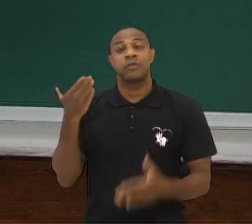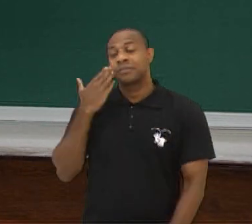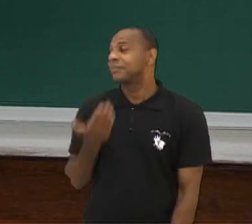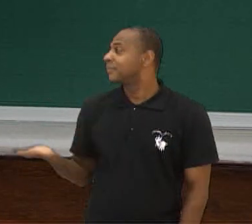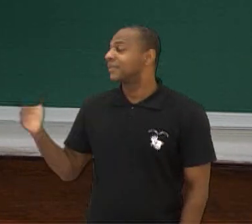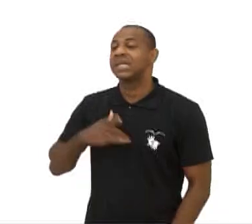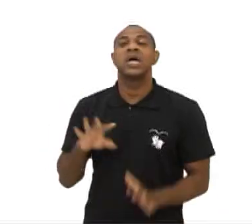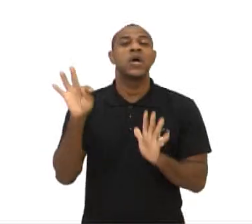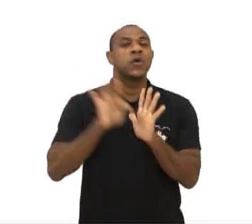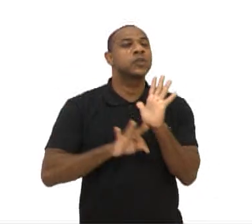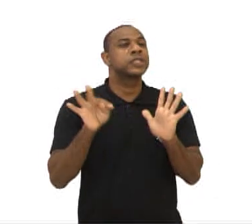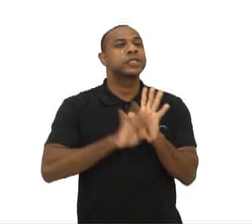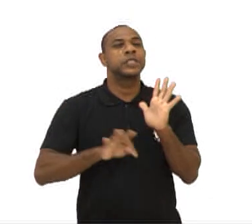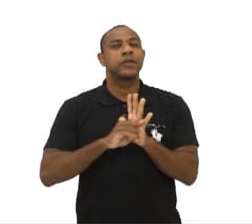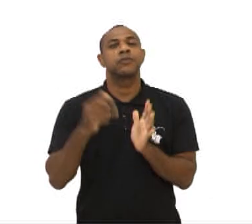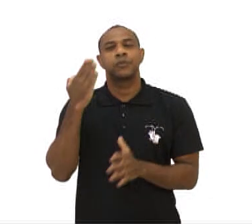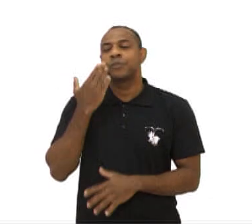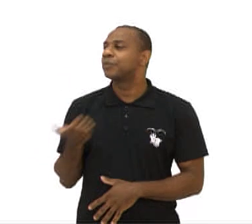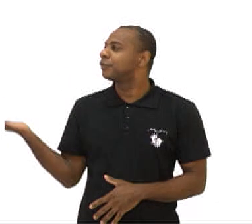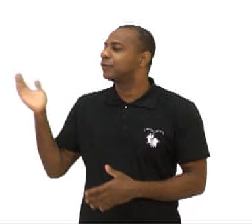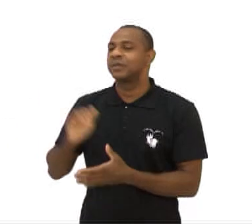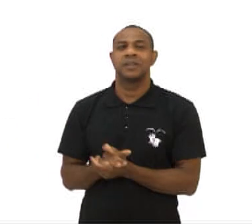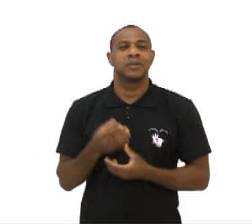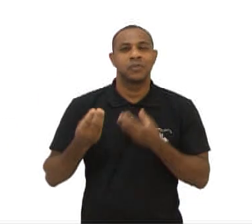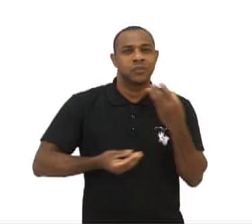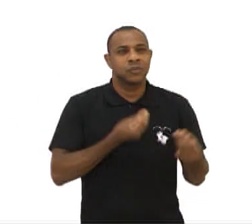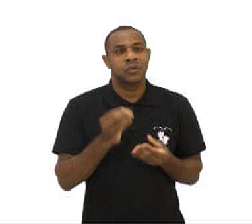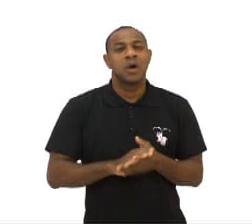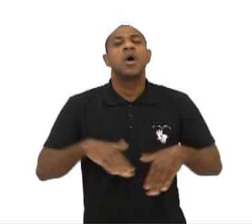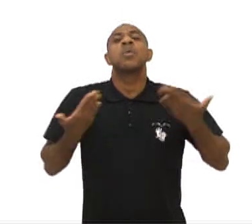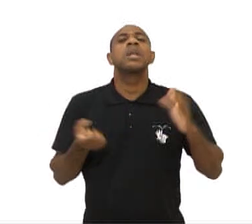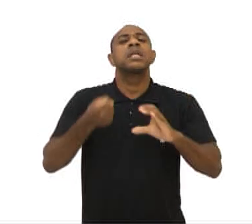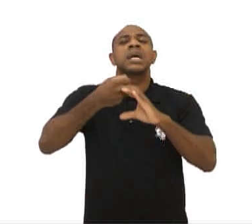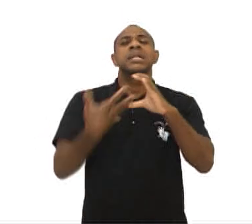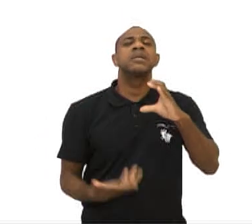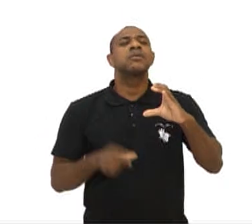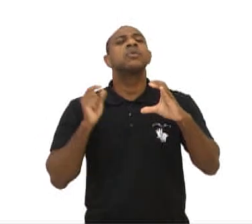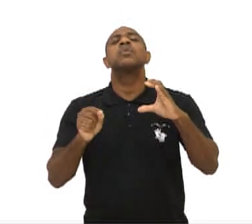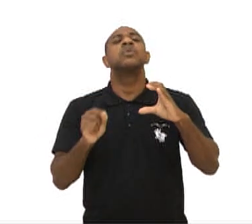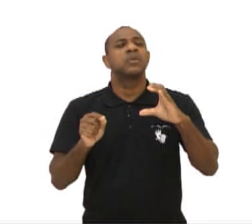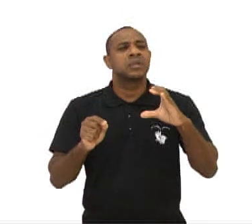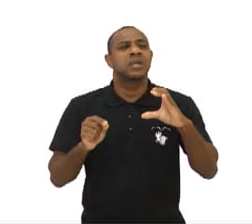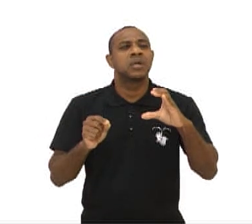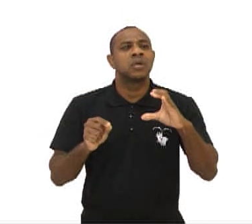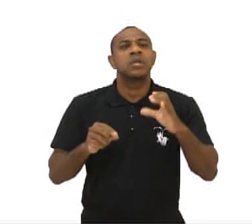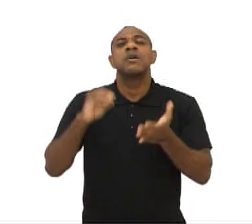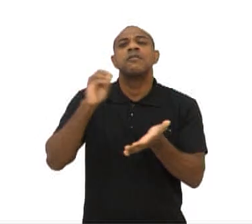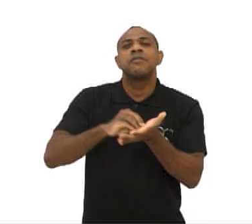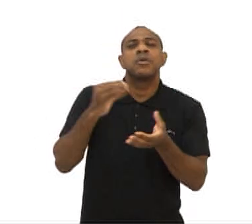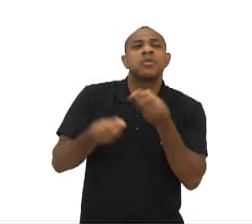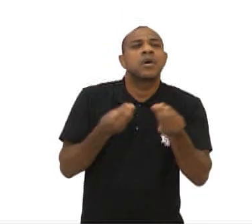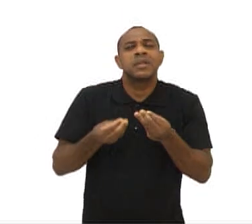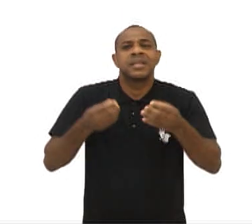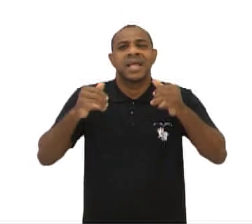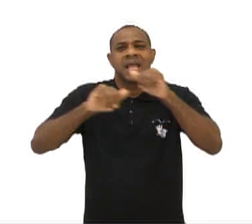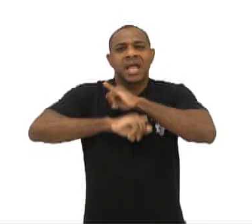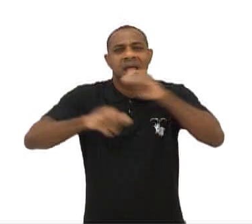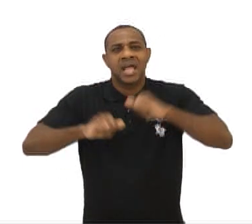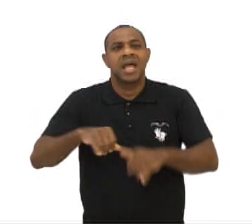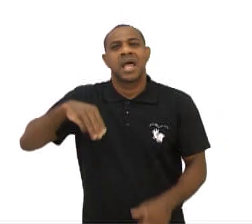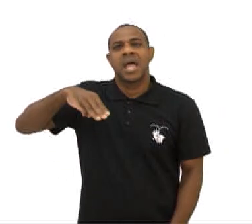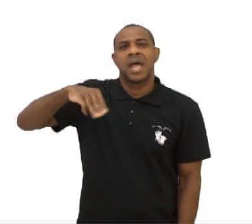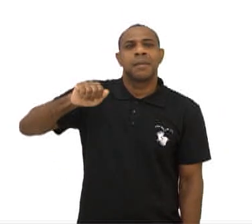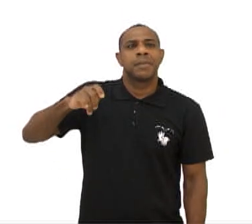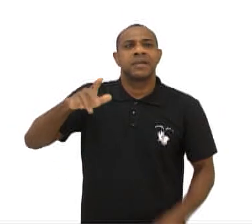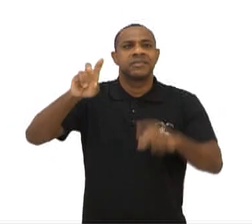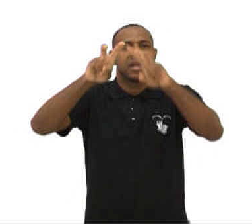gente analisar, né, com mais pormenores, quais são essas características de que eu tanto falo na notícia, né? A manchete, o